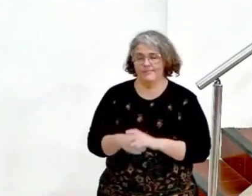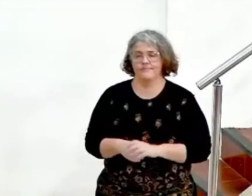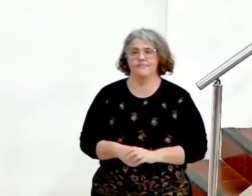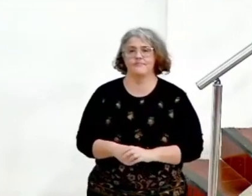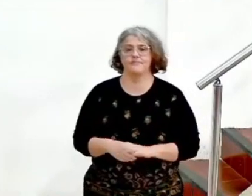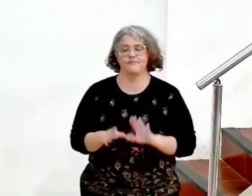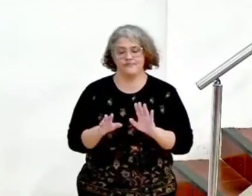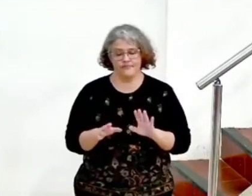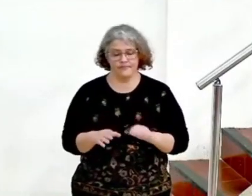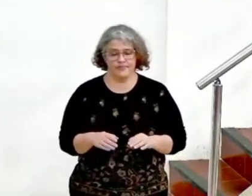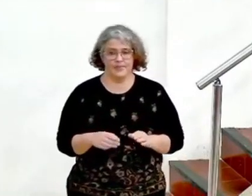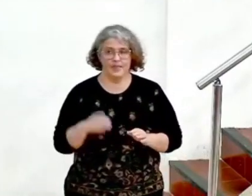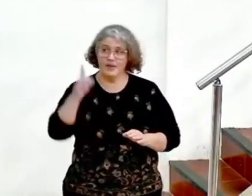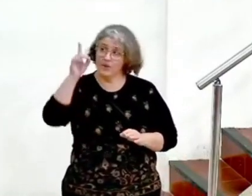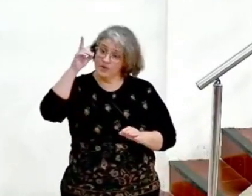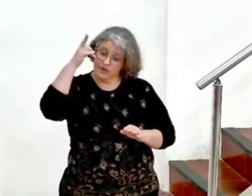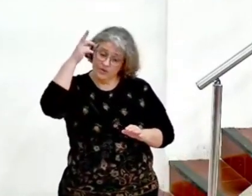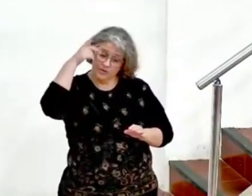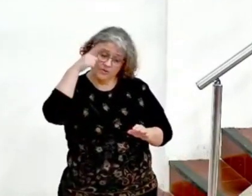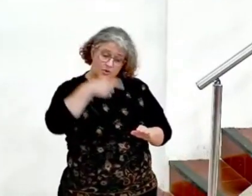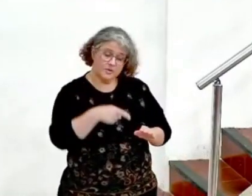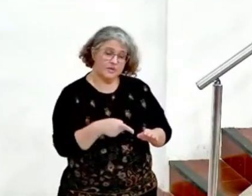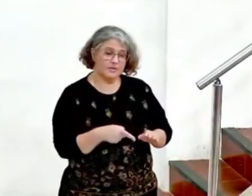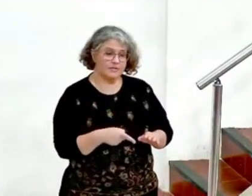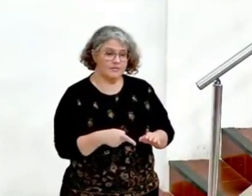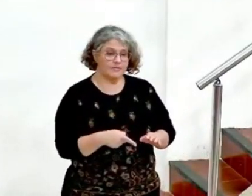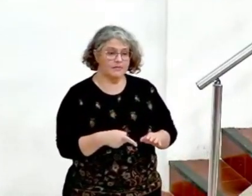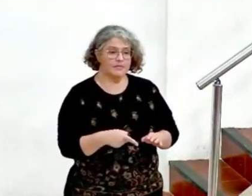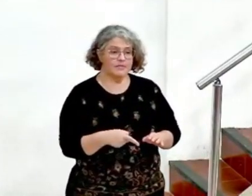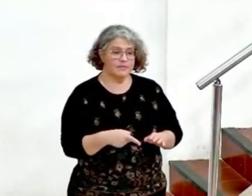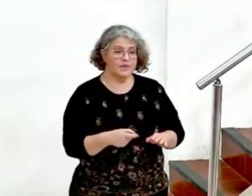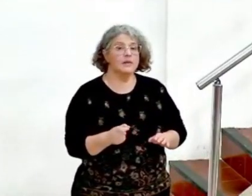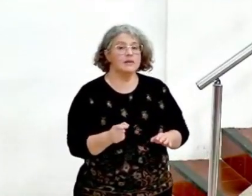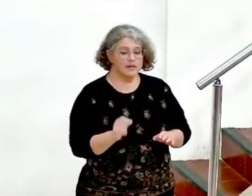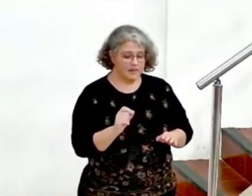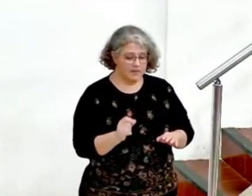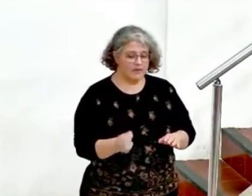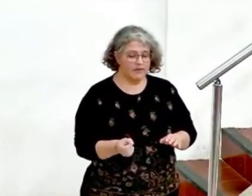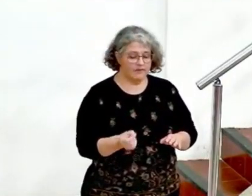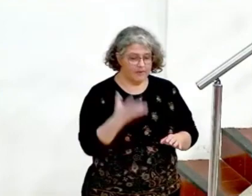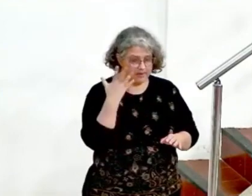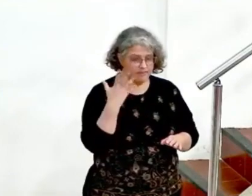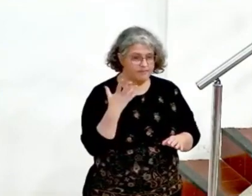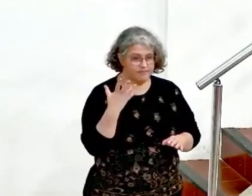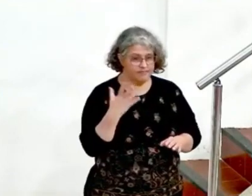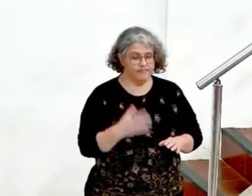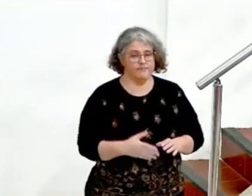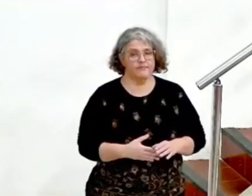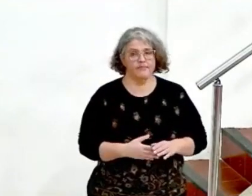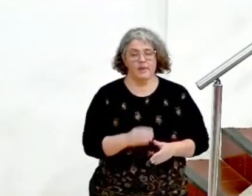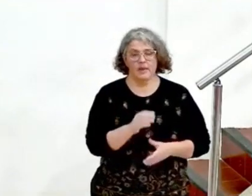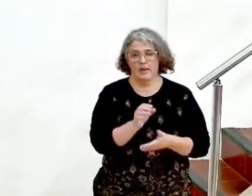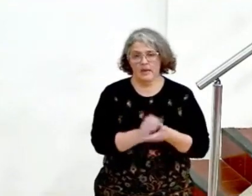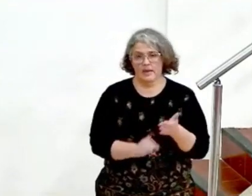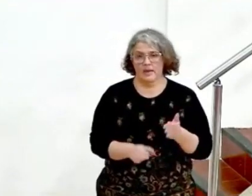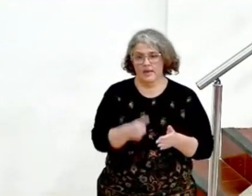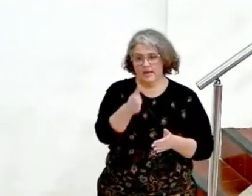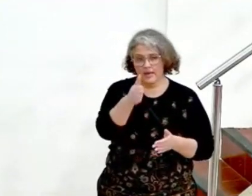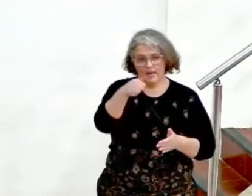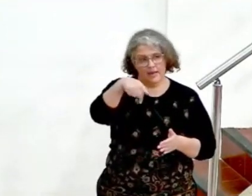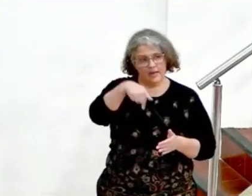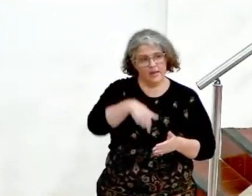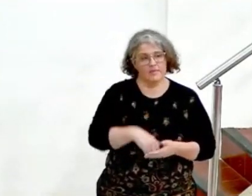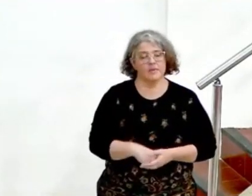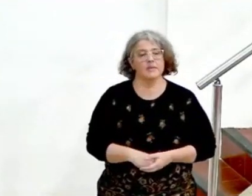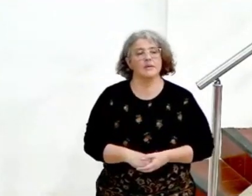vai revelar a Sarai que ele também fará isso. E o texto no capítulo 17, verso 17, vai dizer